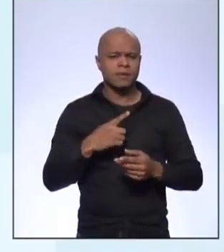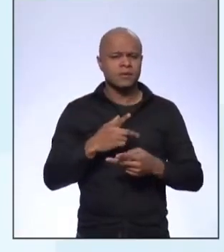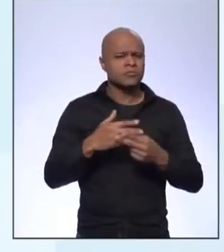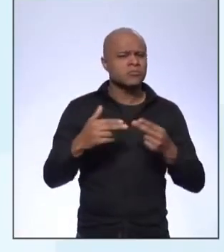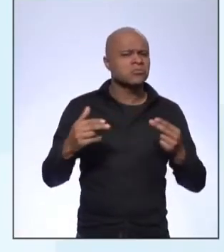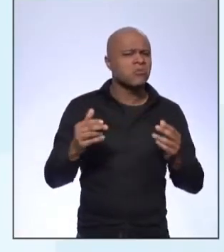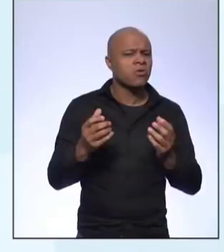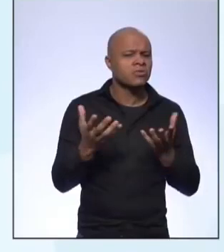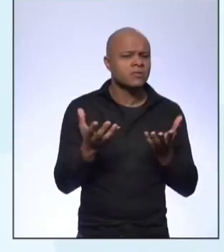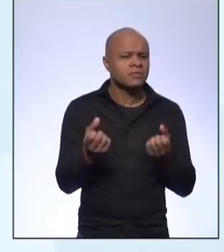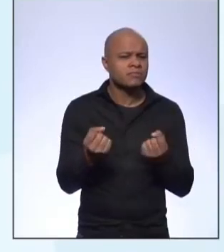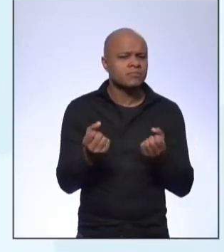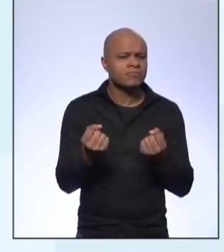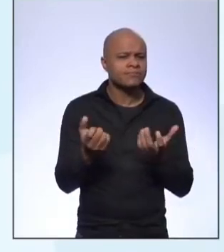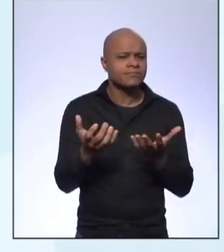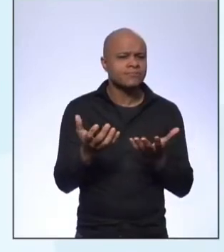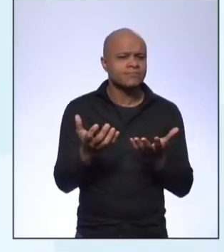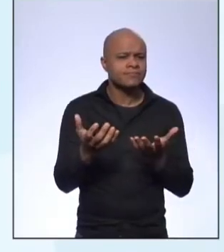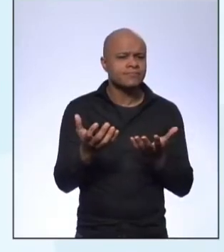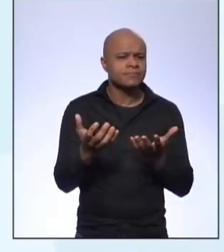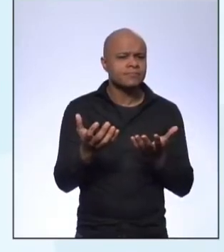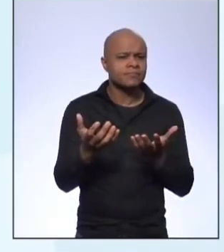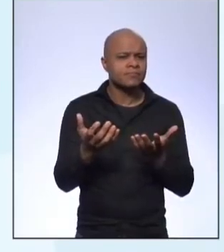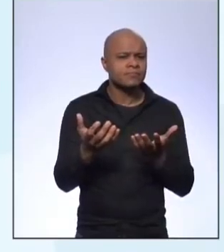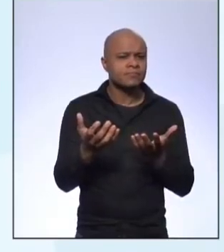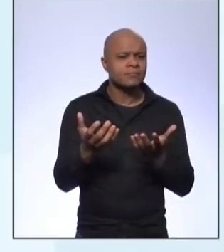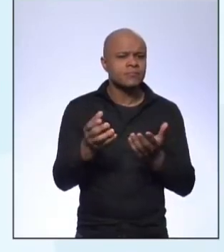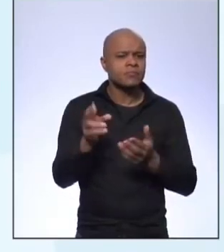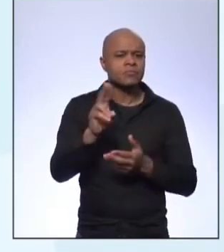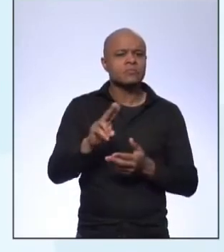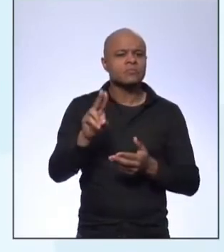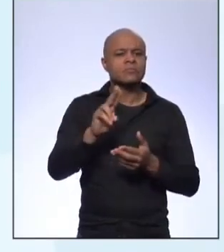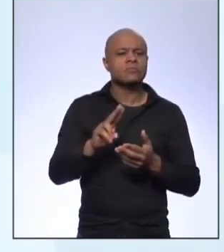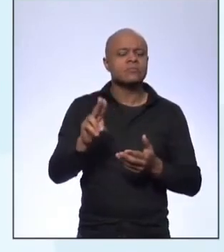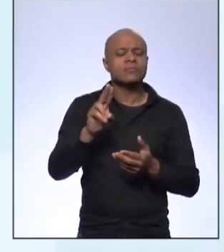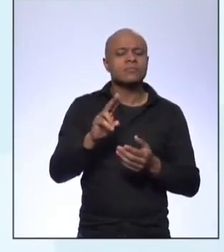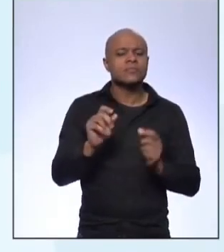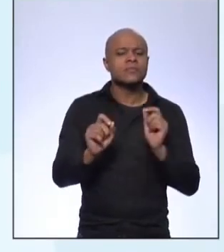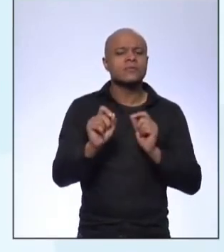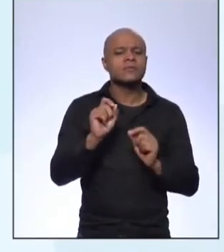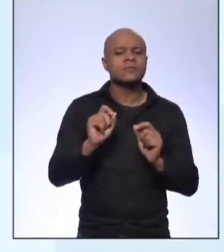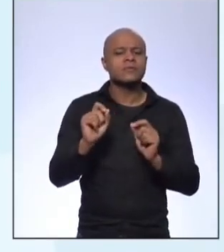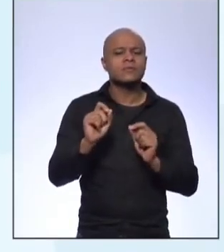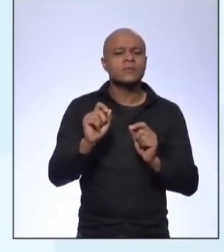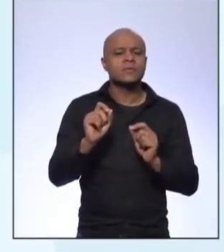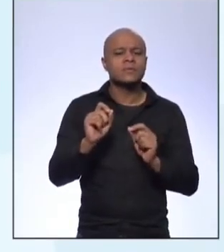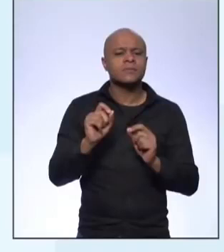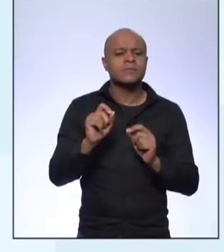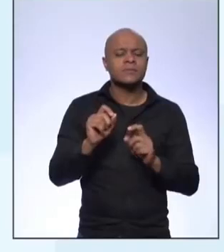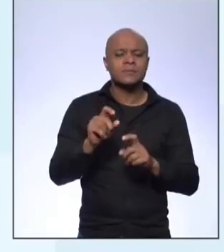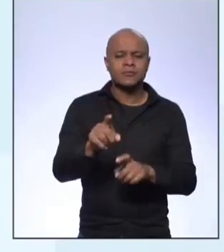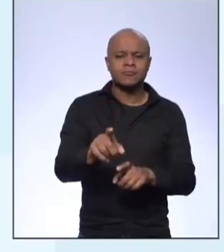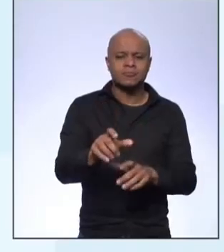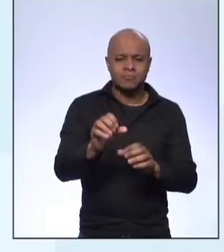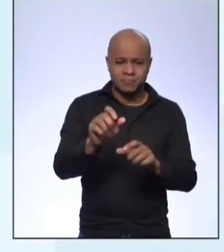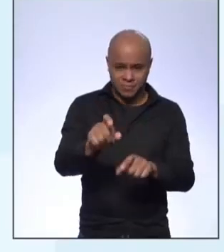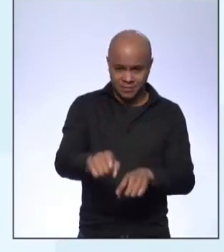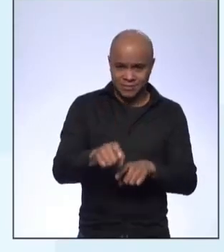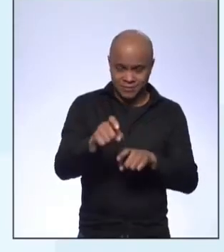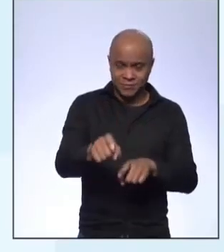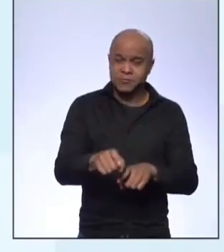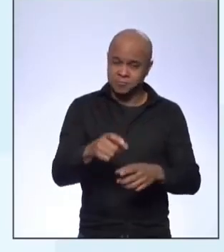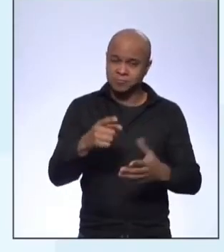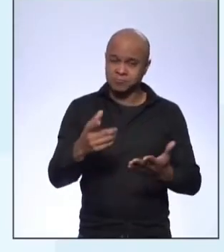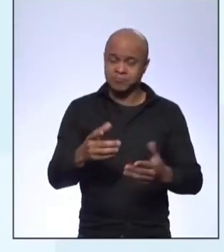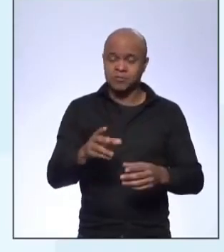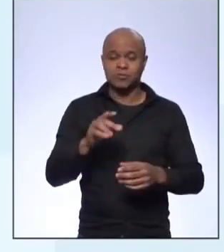na mão, tá? Esse instrumento aí, ele é utilizado para a mineração. Então, vocês vejam que além de